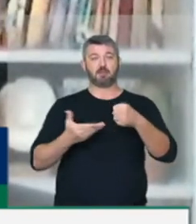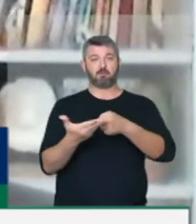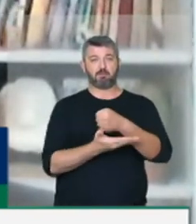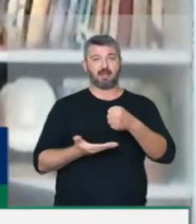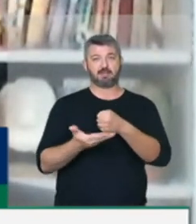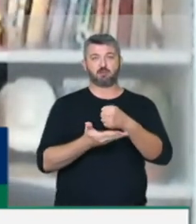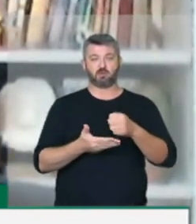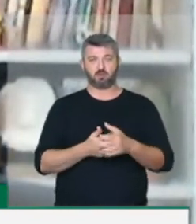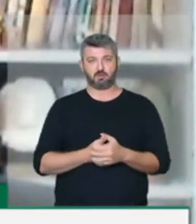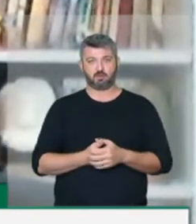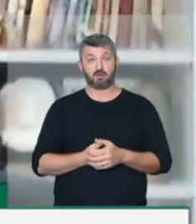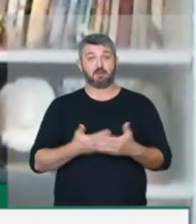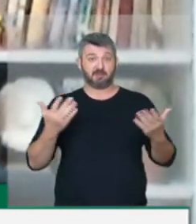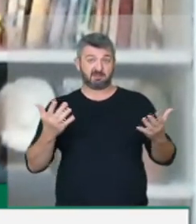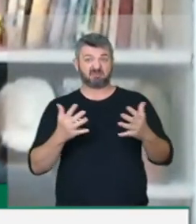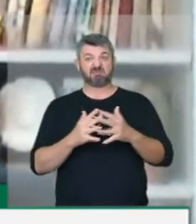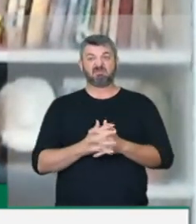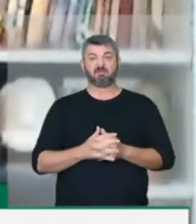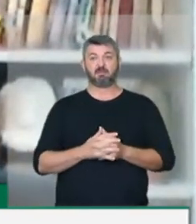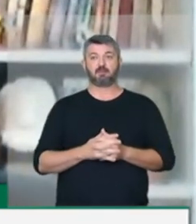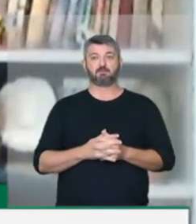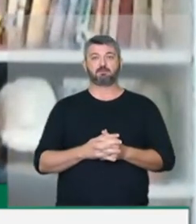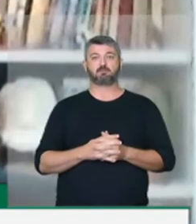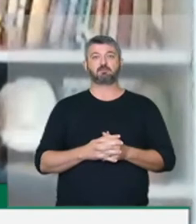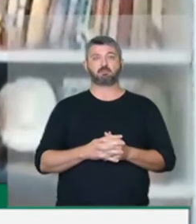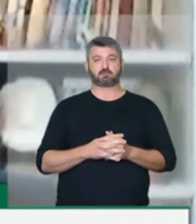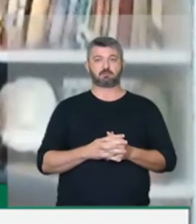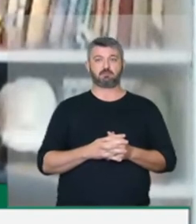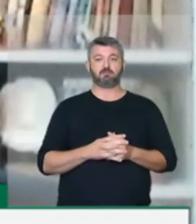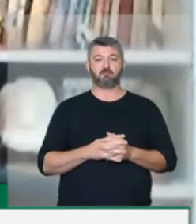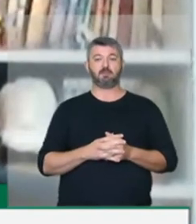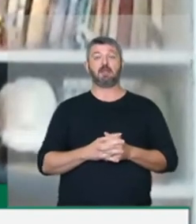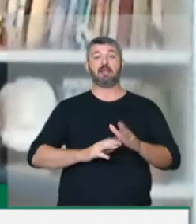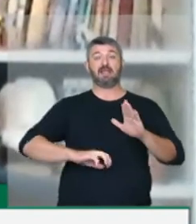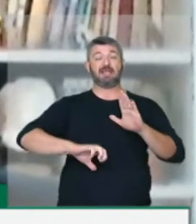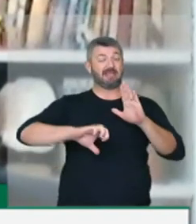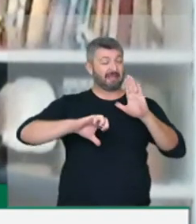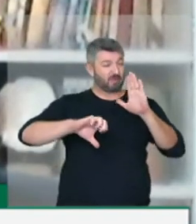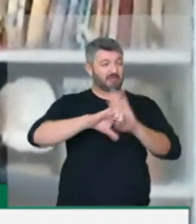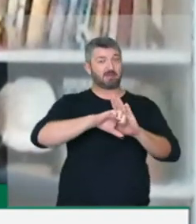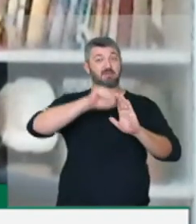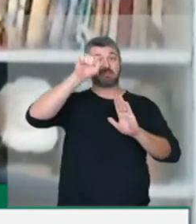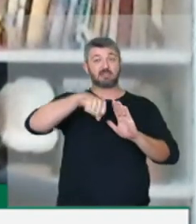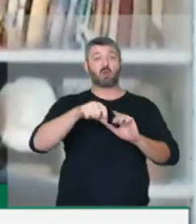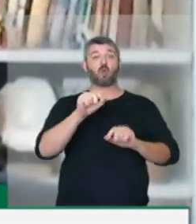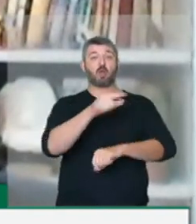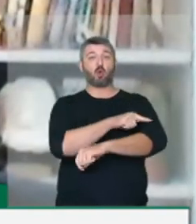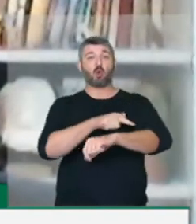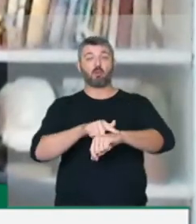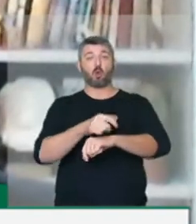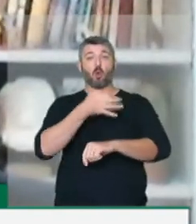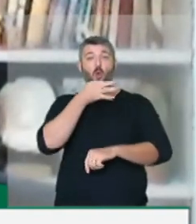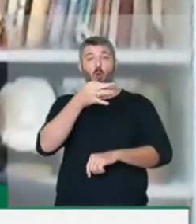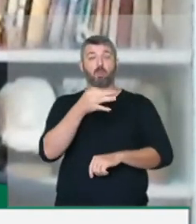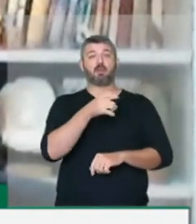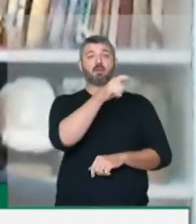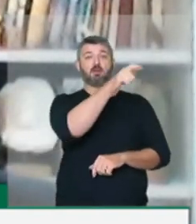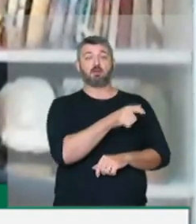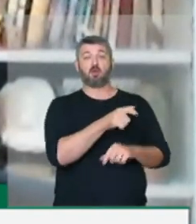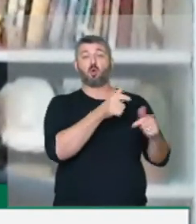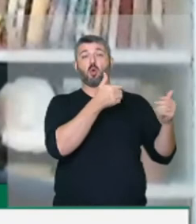fundamentais. Sendo assim, são inconstitucionais e criminosos, eu diria, as condutas e manifestações que